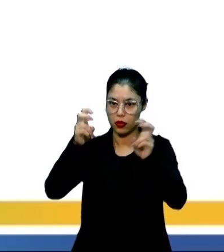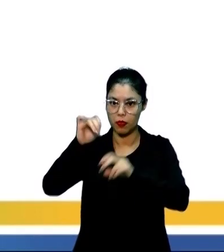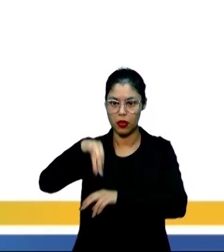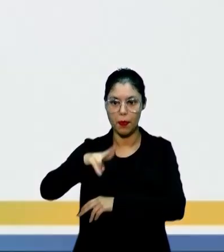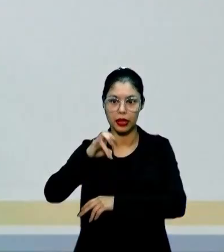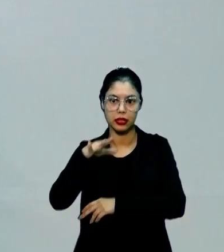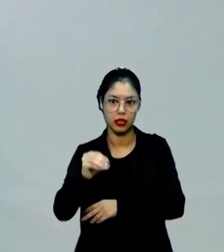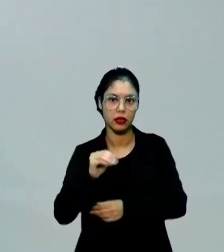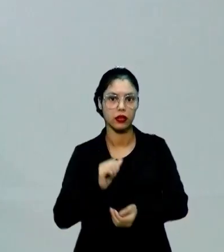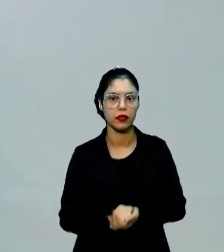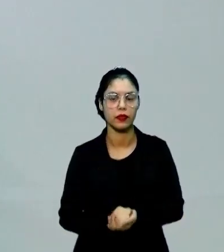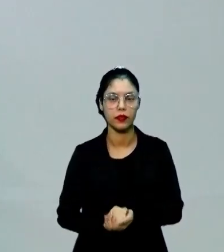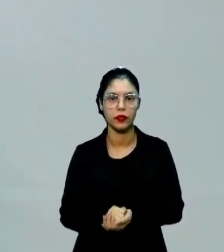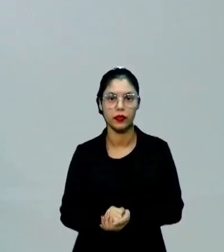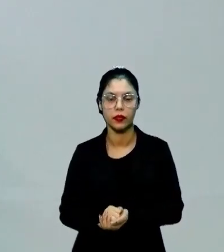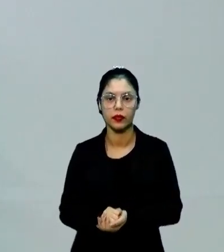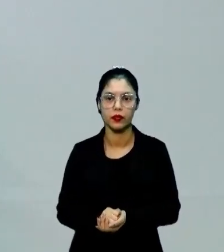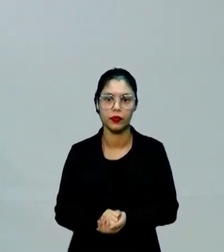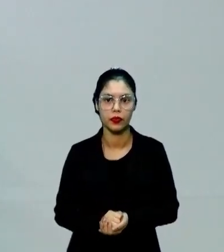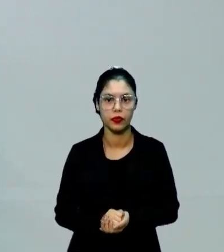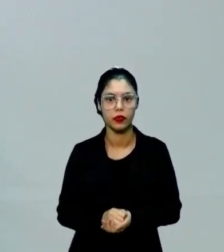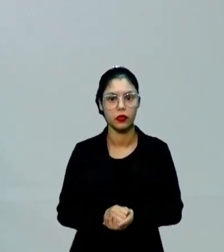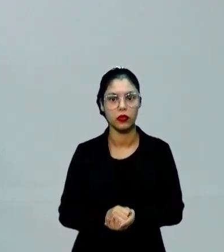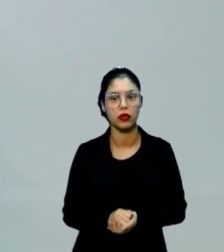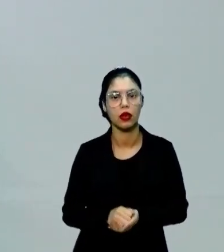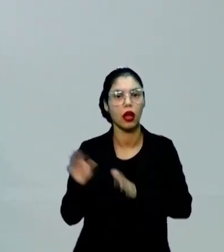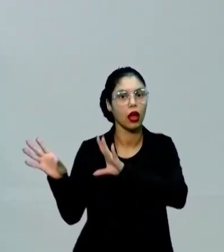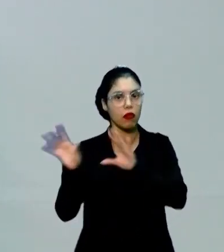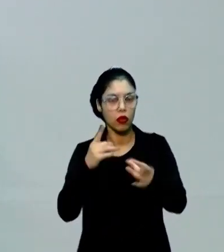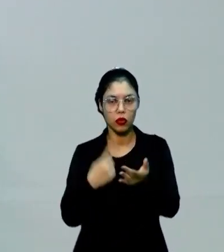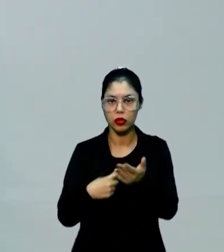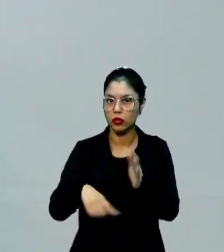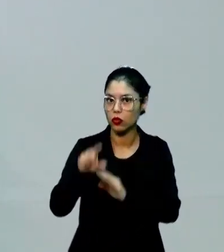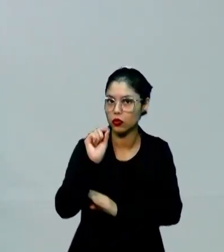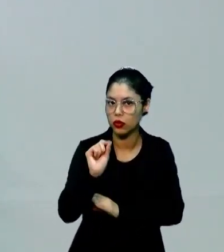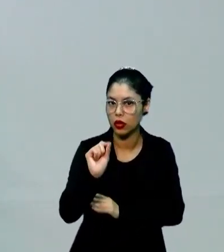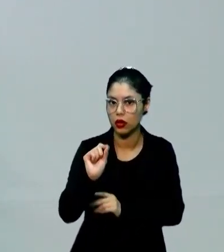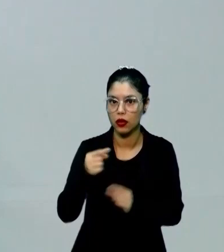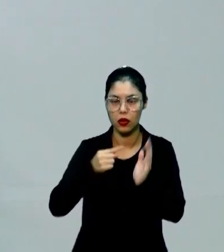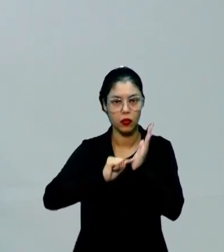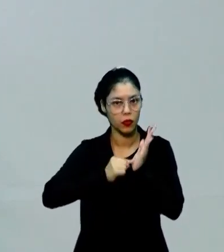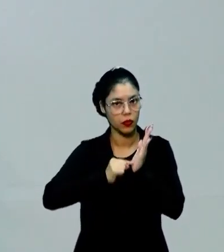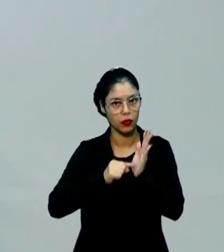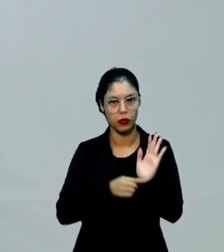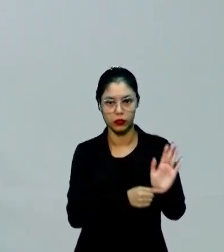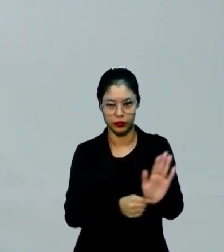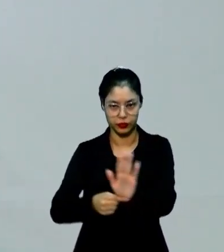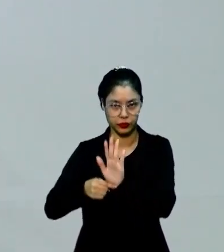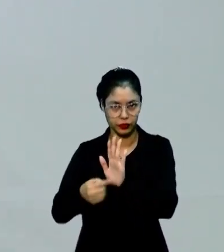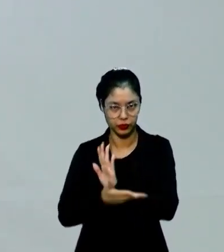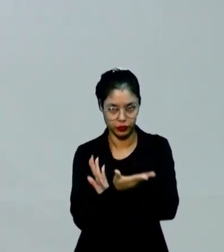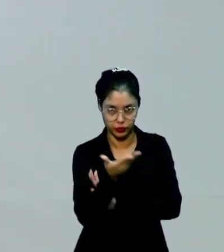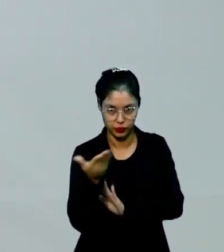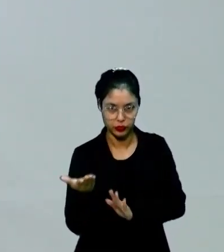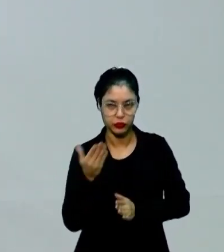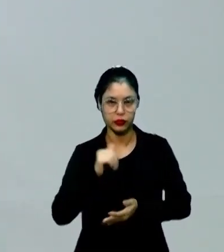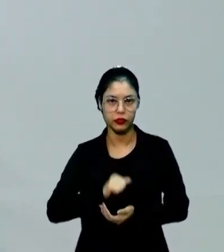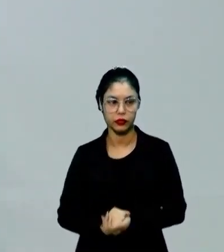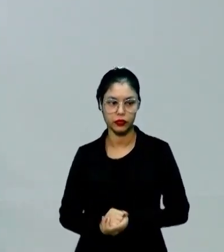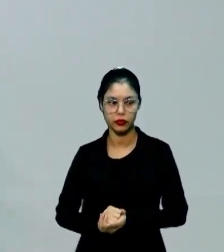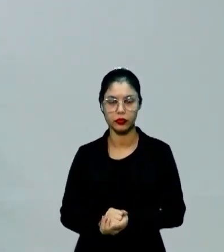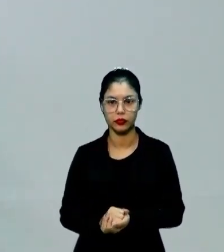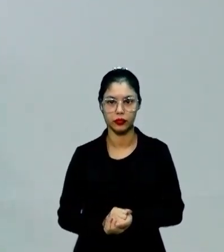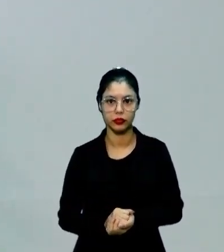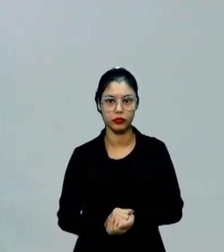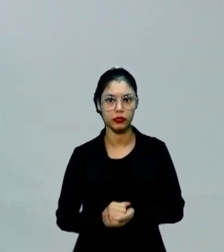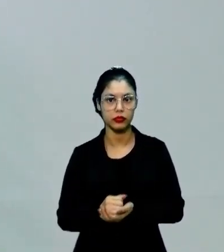marxismo, invalidando-o. Levando em consideração os apontamentos que eu expus agora há pouco a